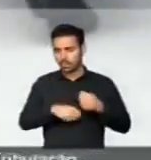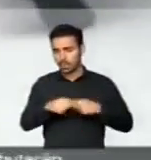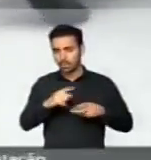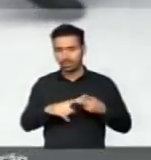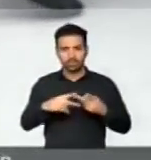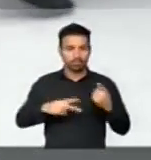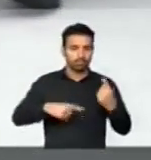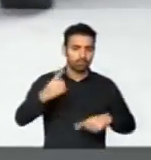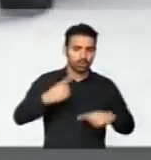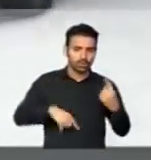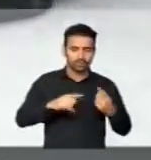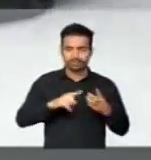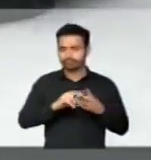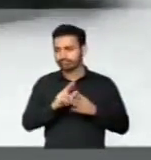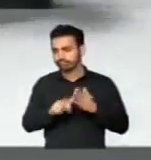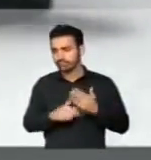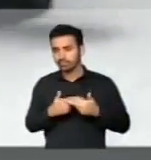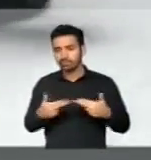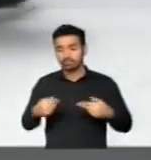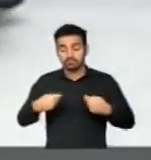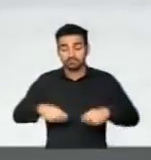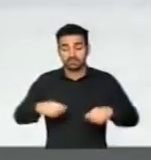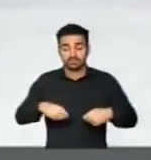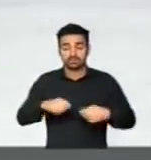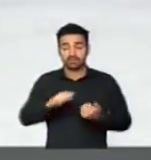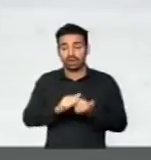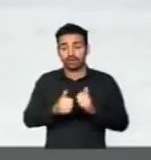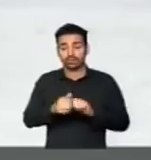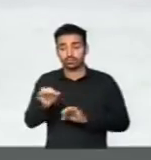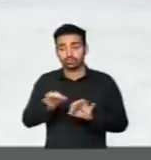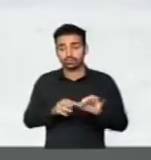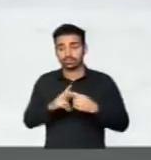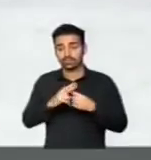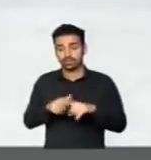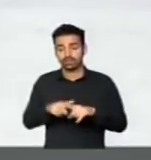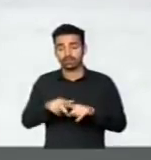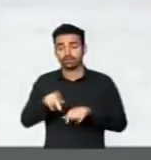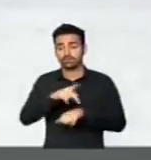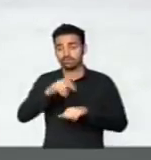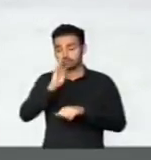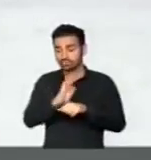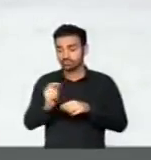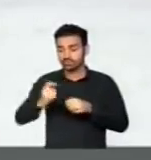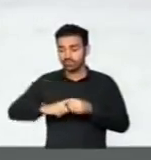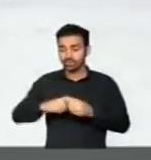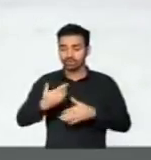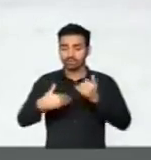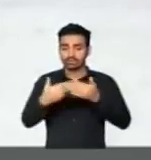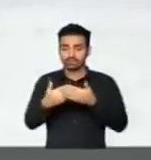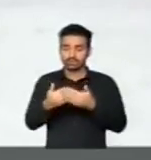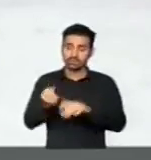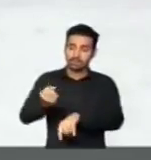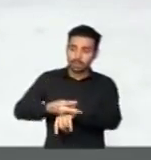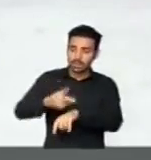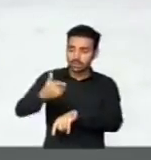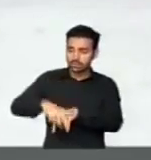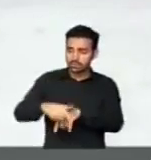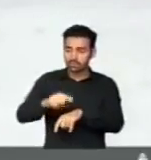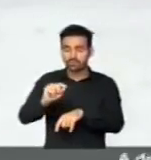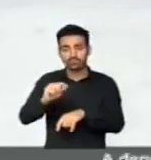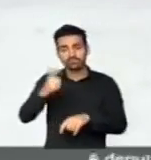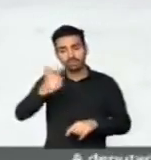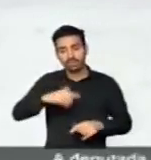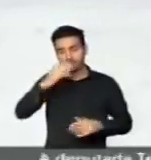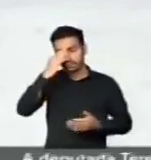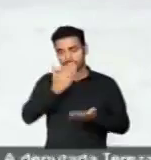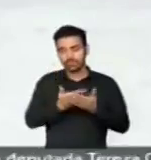enfim, naquilo que é necessário para ajustar esse país, voltando a crescer, voltando a empregar e dando condições de mais